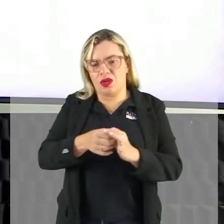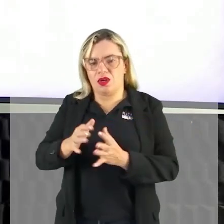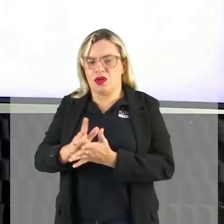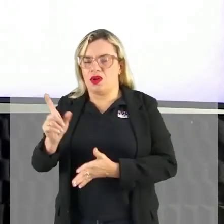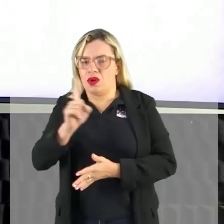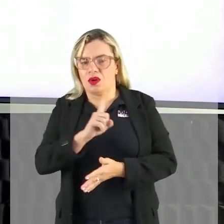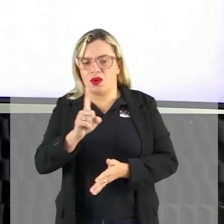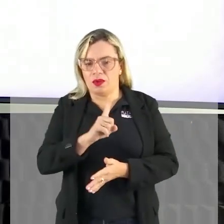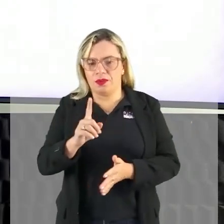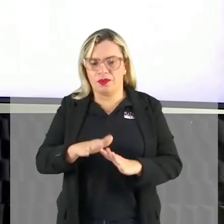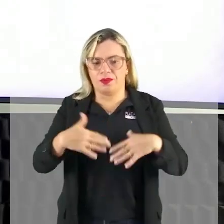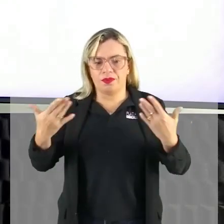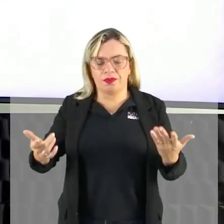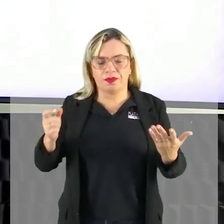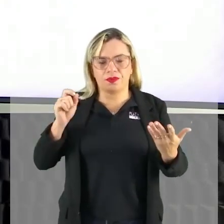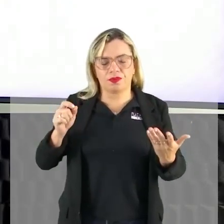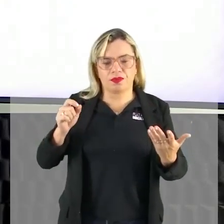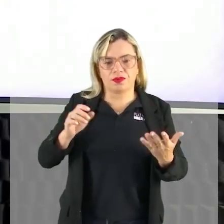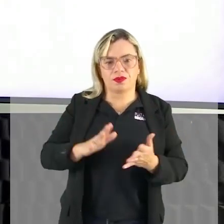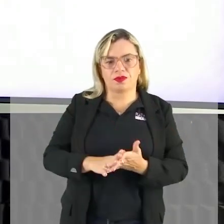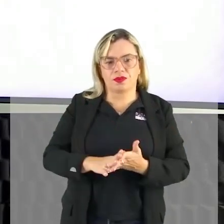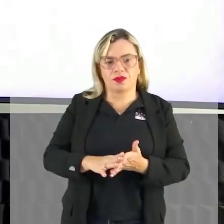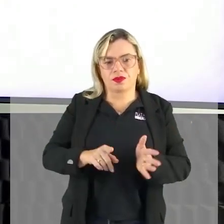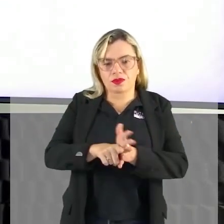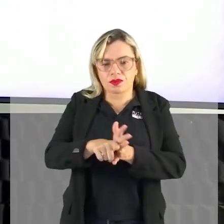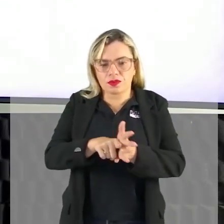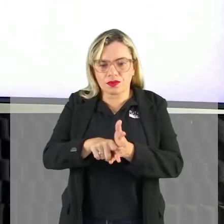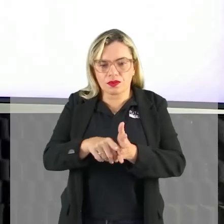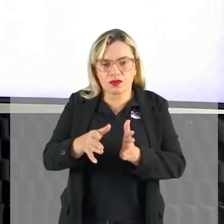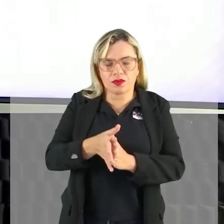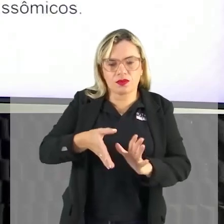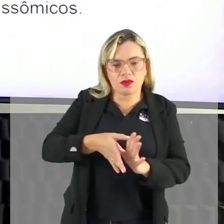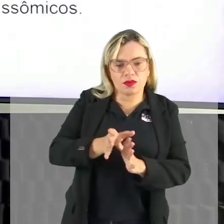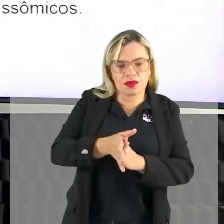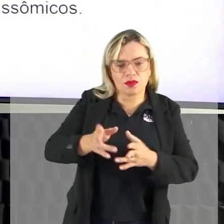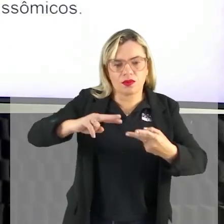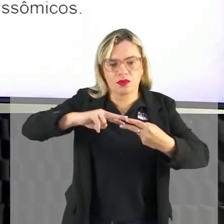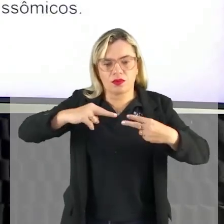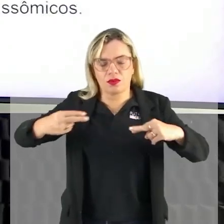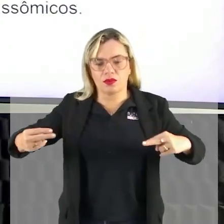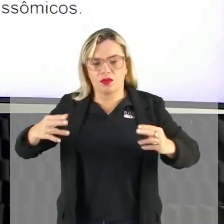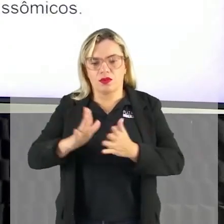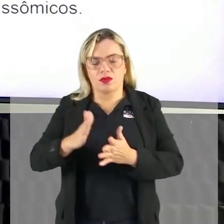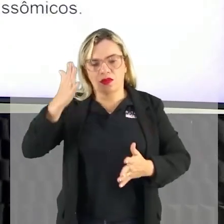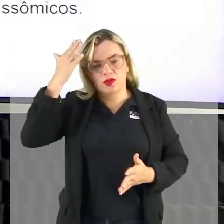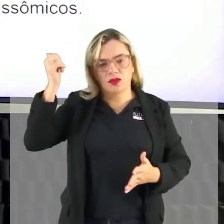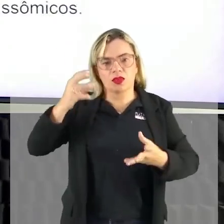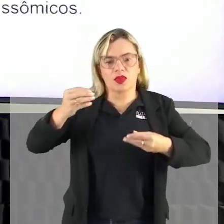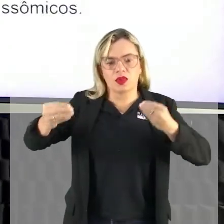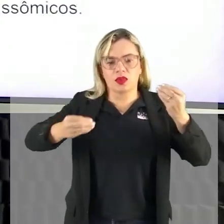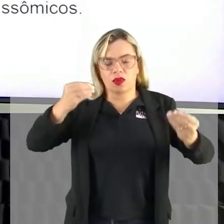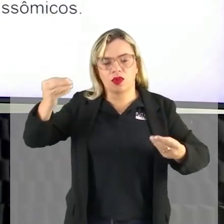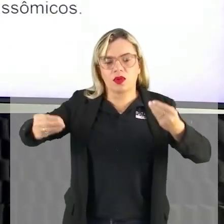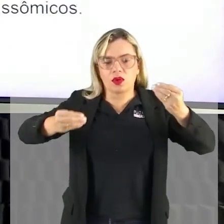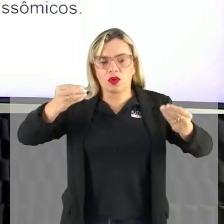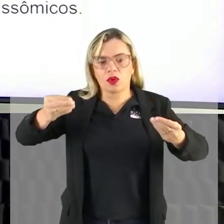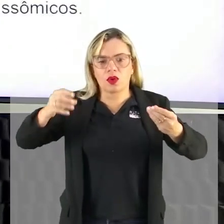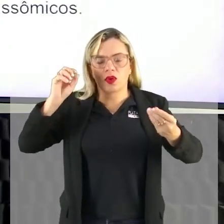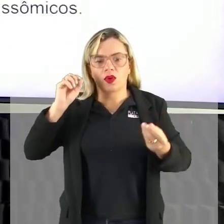é bem assim. Então, eles procuraram um aconselhamento genético, né, para saber como é que seria